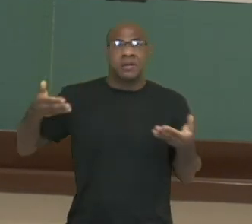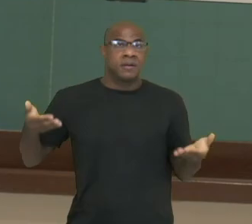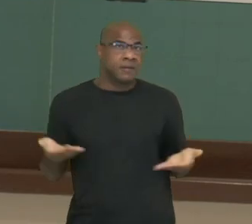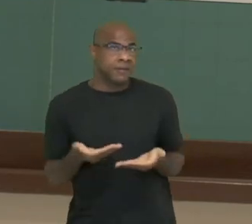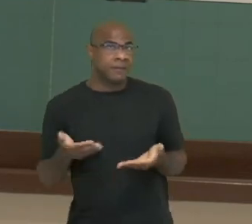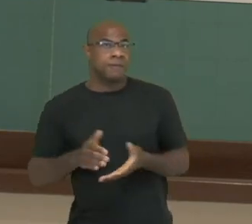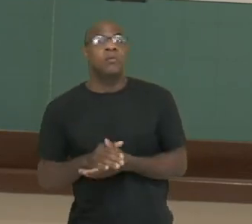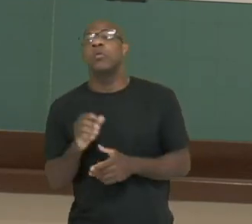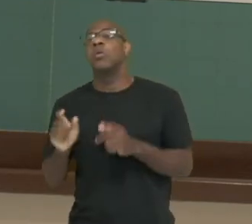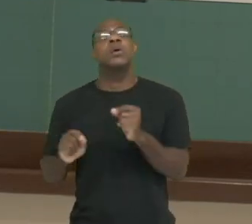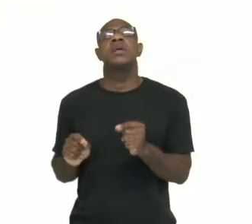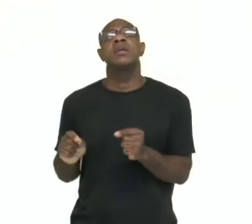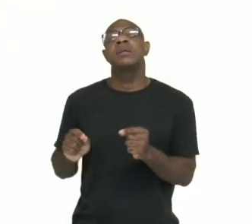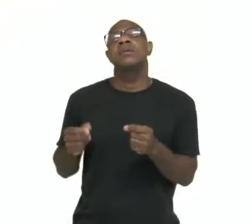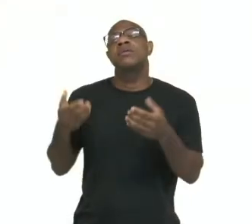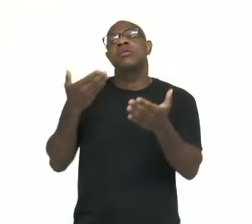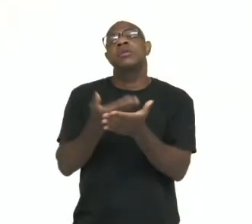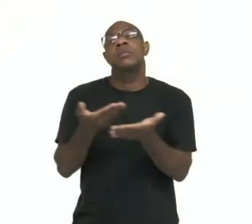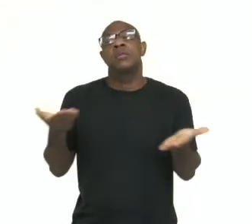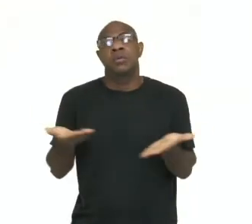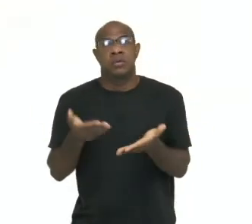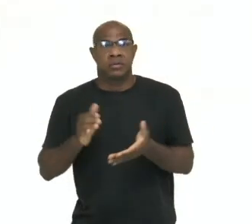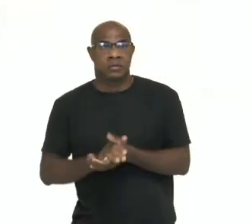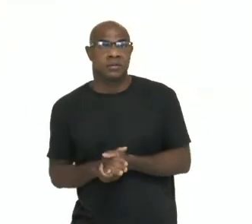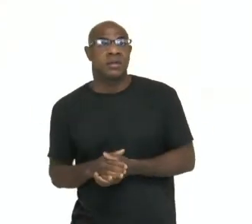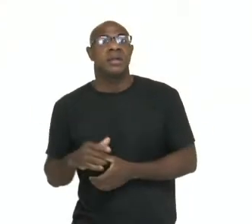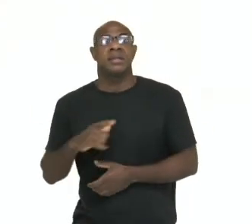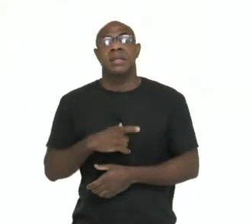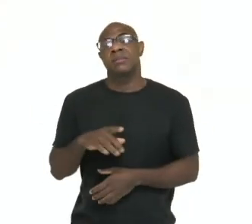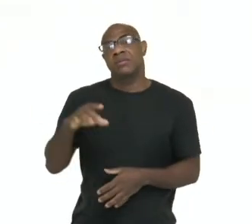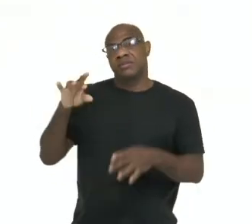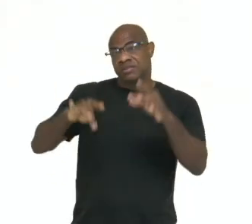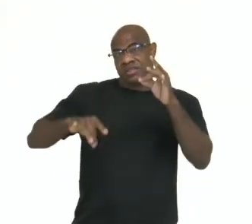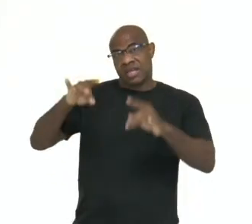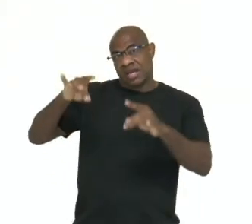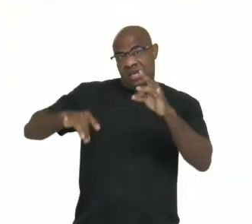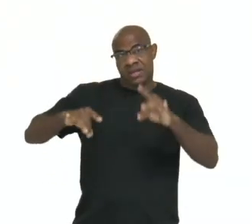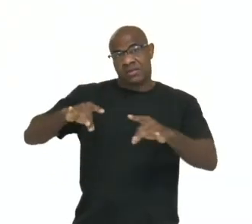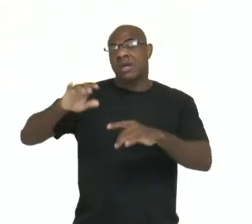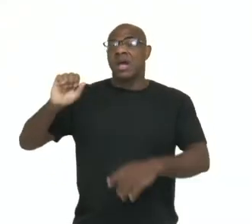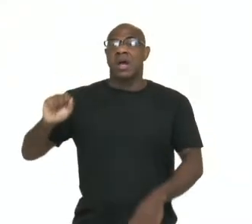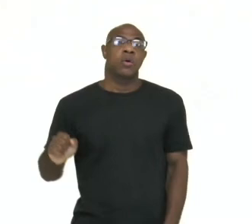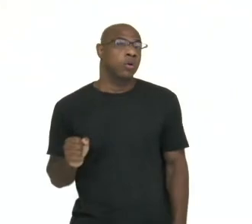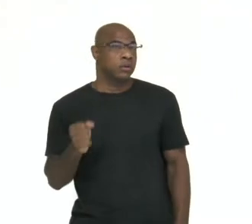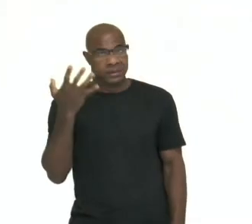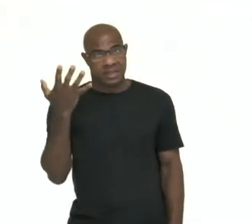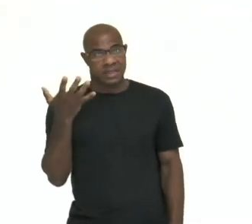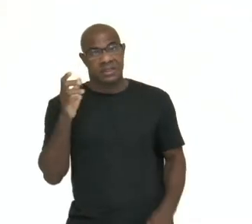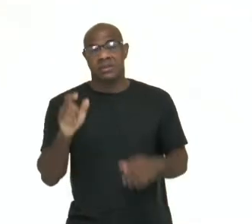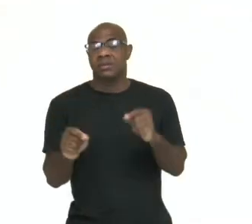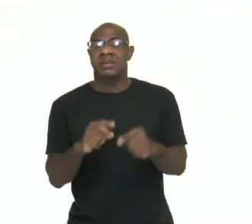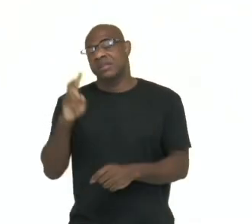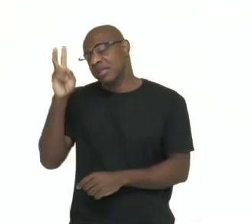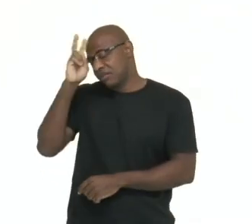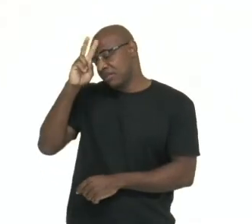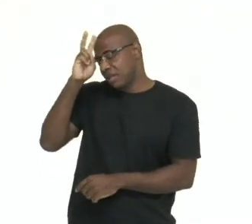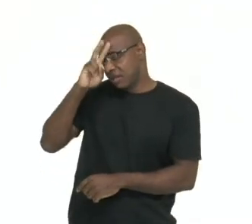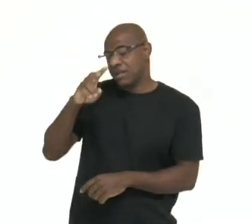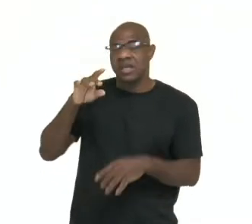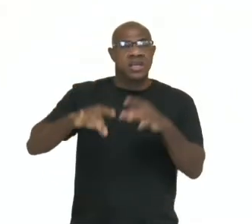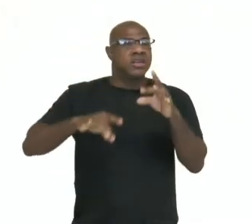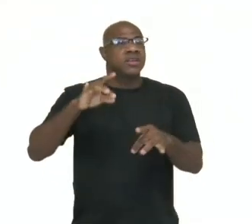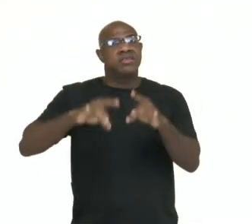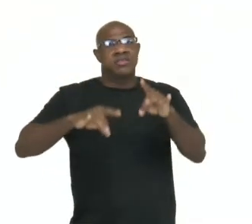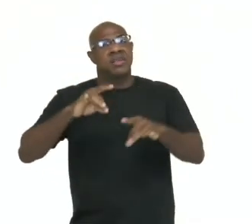nós vimos hoje? Nessa aula vimos o teatro épico, né, que acontece aí no decorrer da história. Então, desde lá do teatro